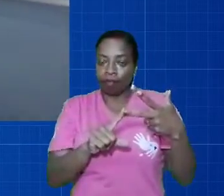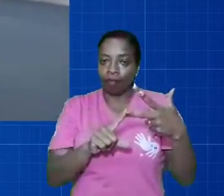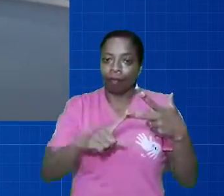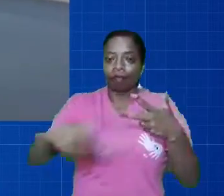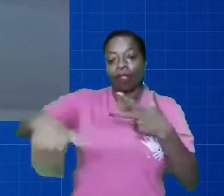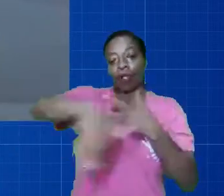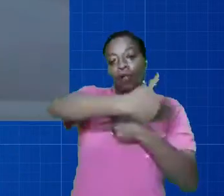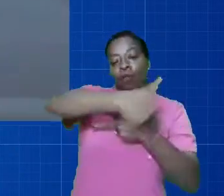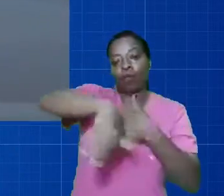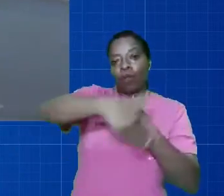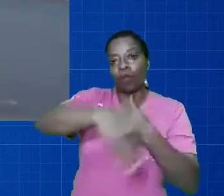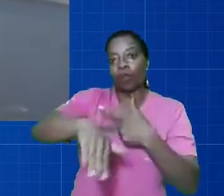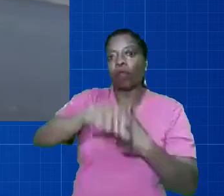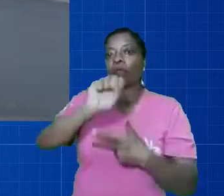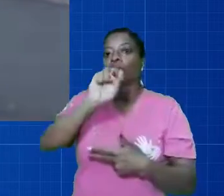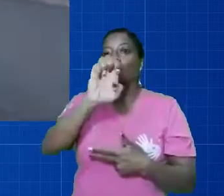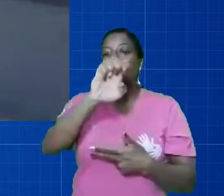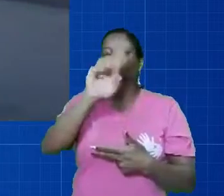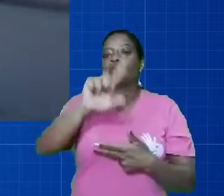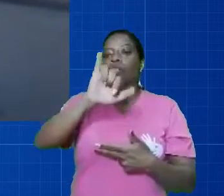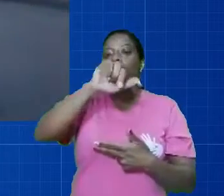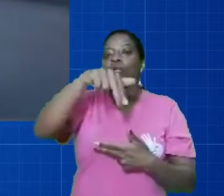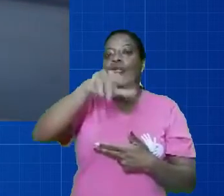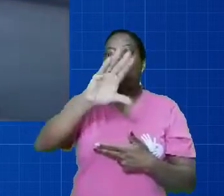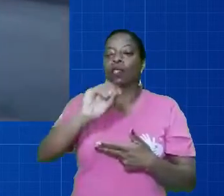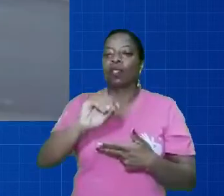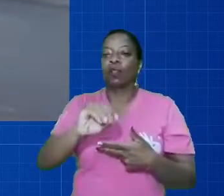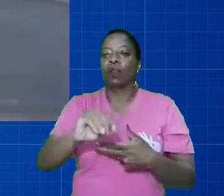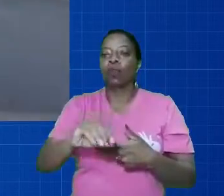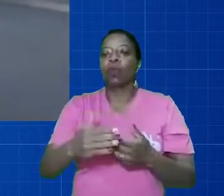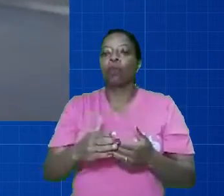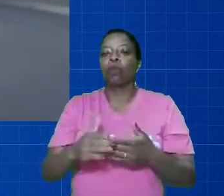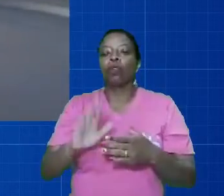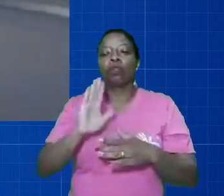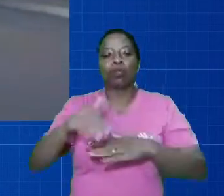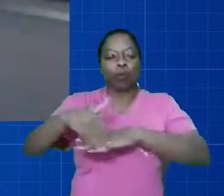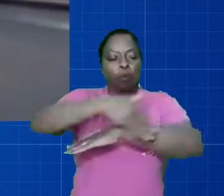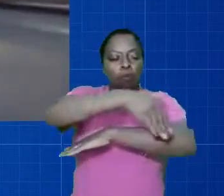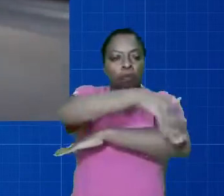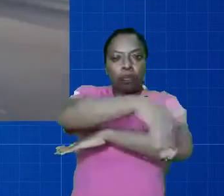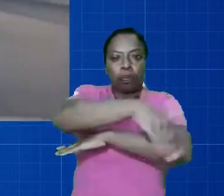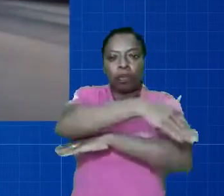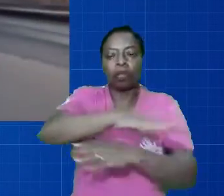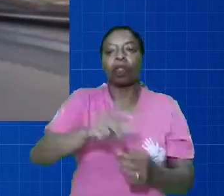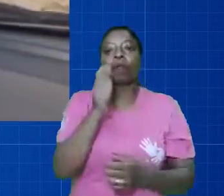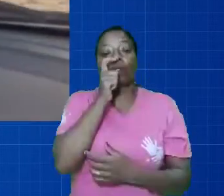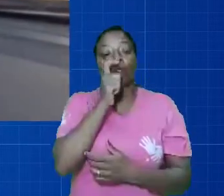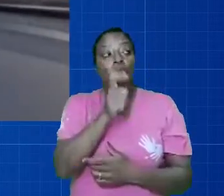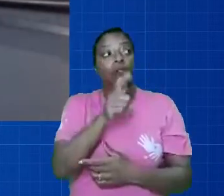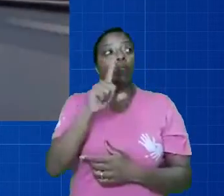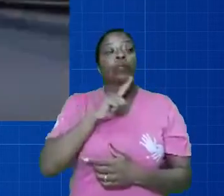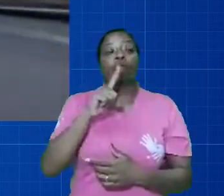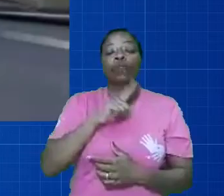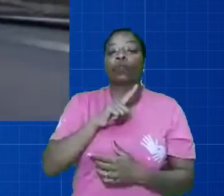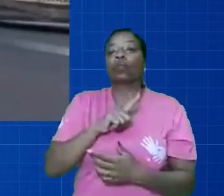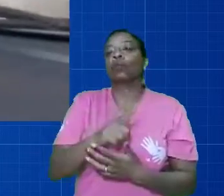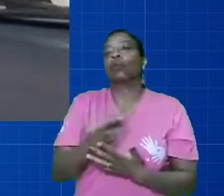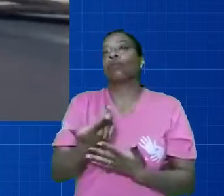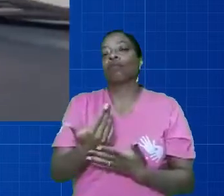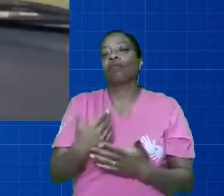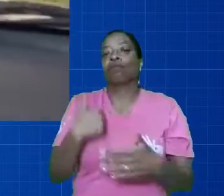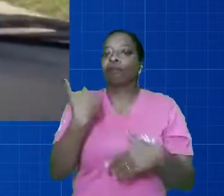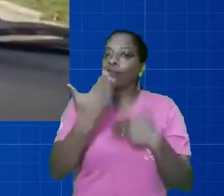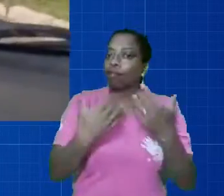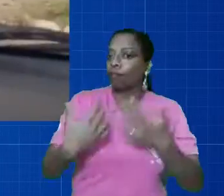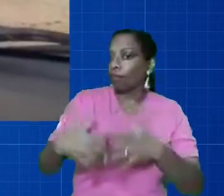Cesino, numa esquina aqui que nós estamos aproximando, onde funcionou durante também um bom período.